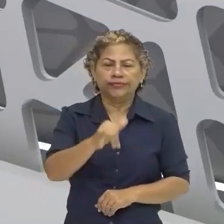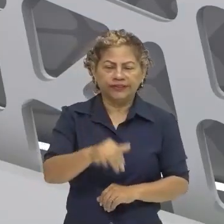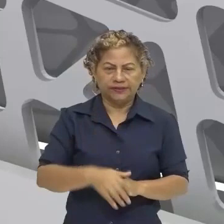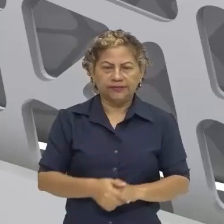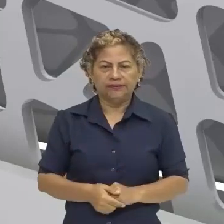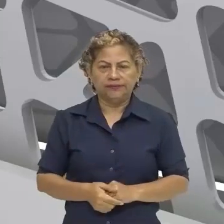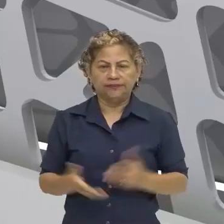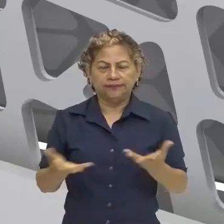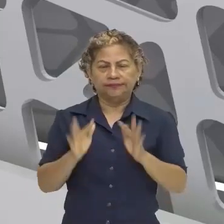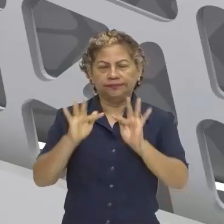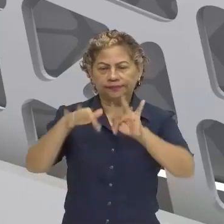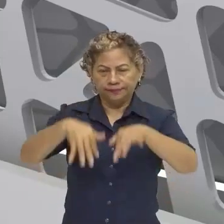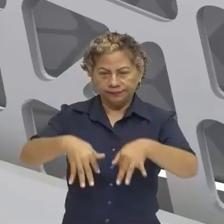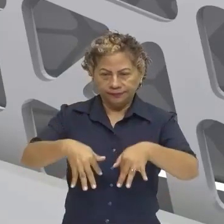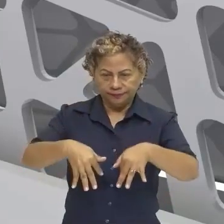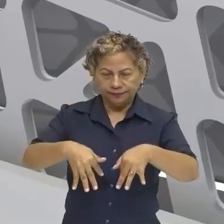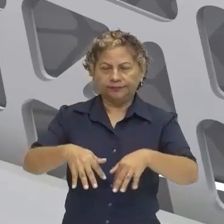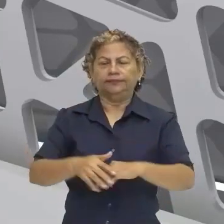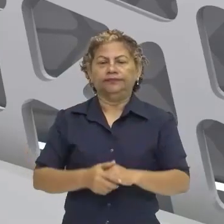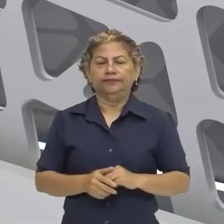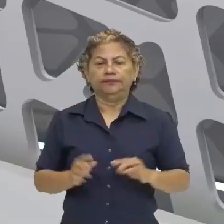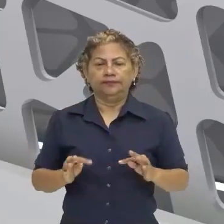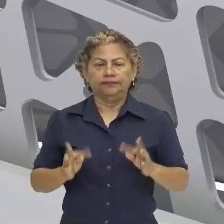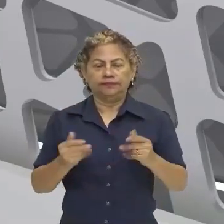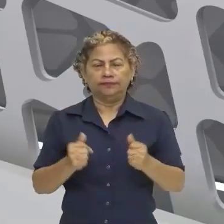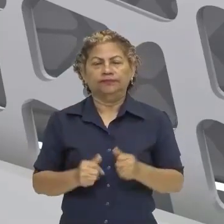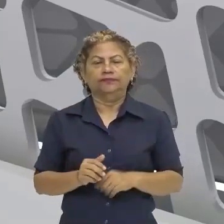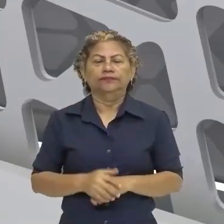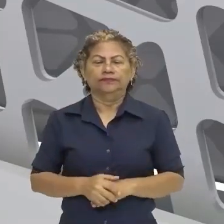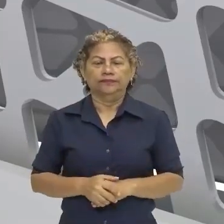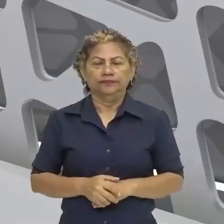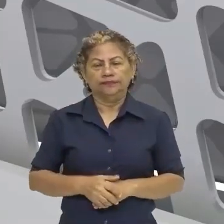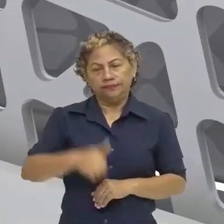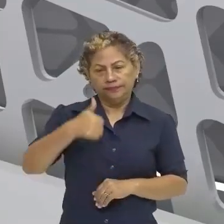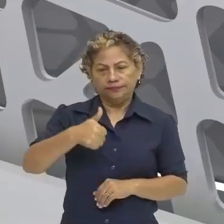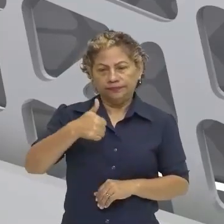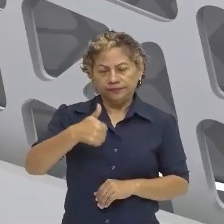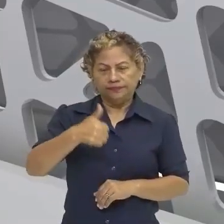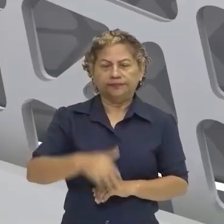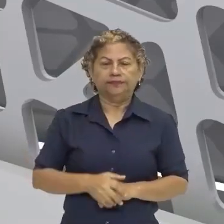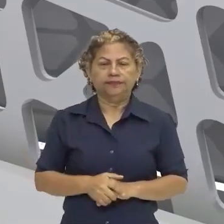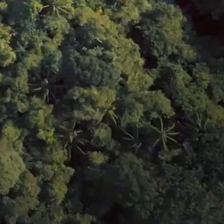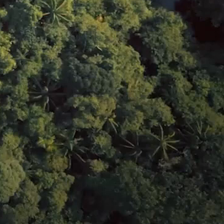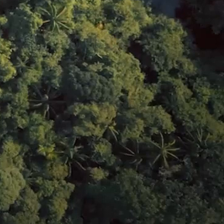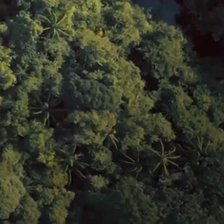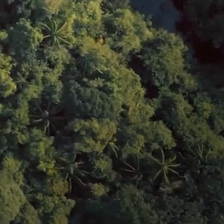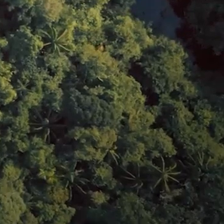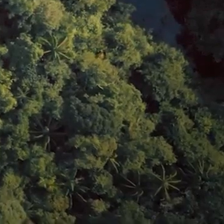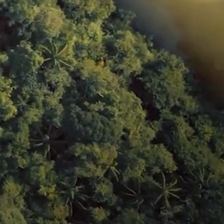conservação de energia. Pessoal, finalizamos aqui a nossa revisão, parte 1.